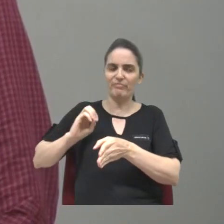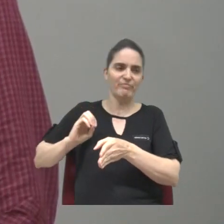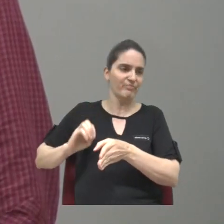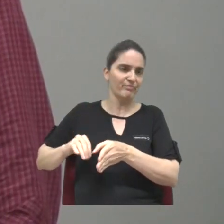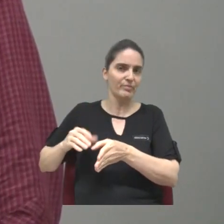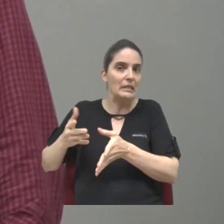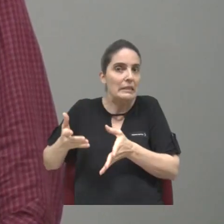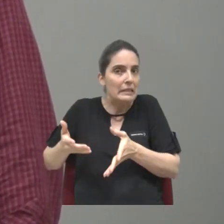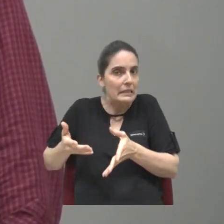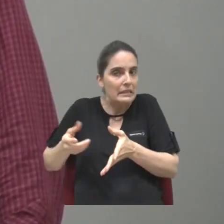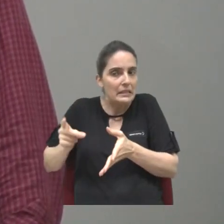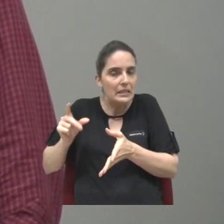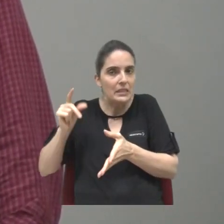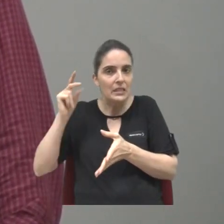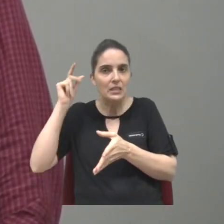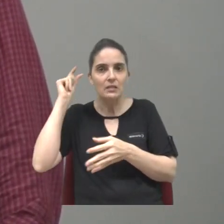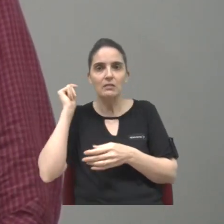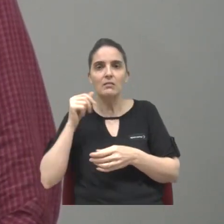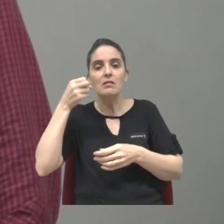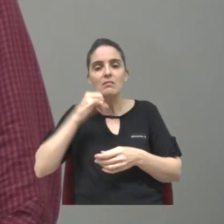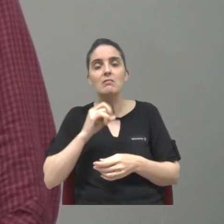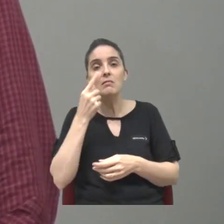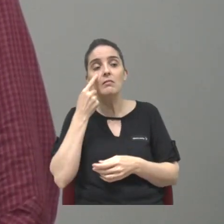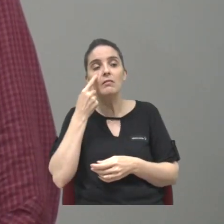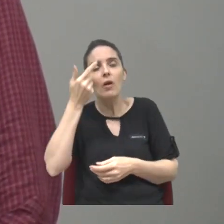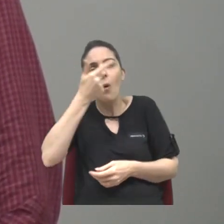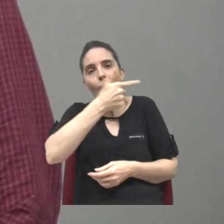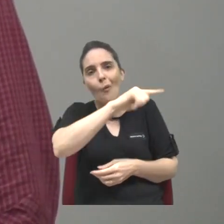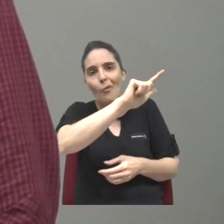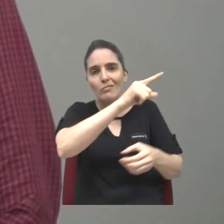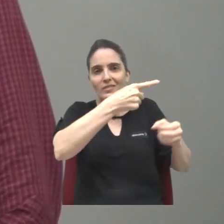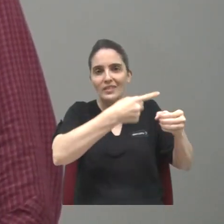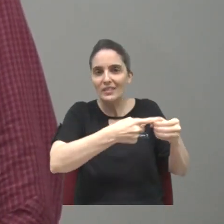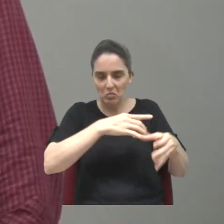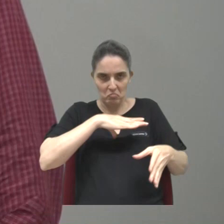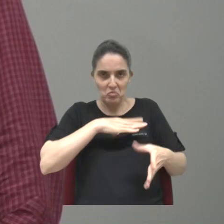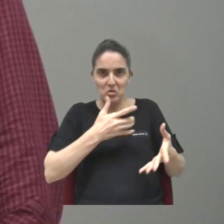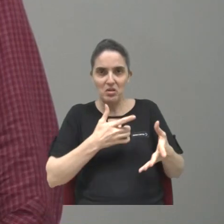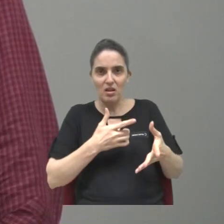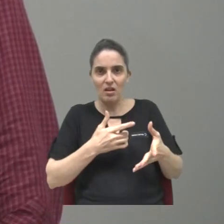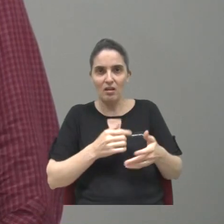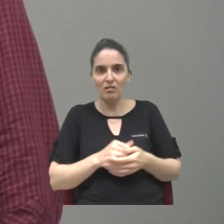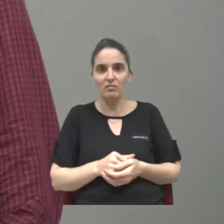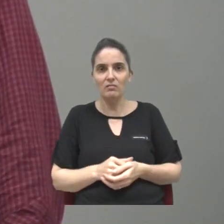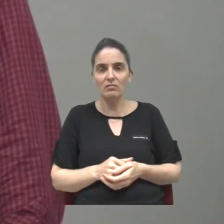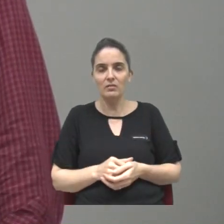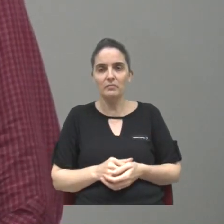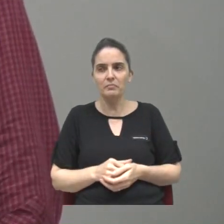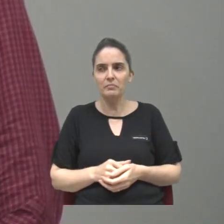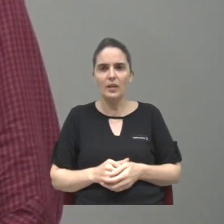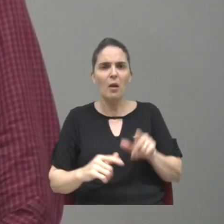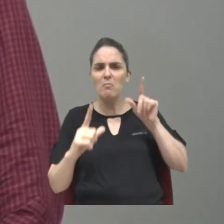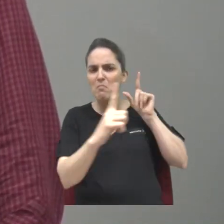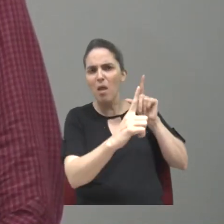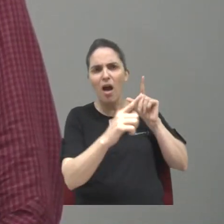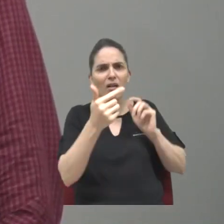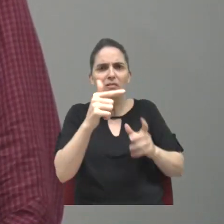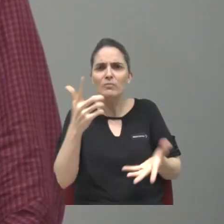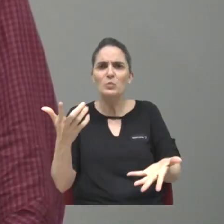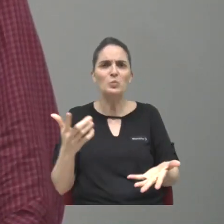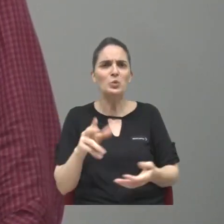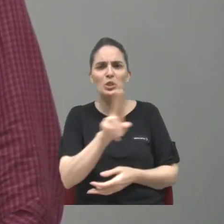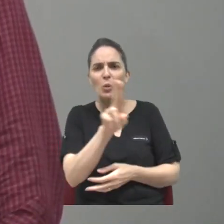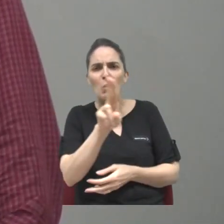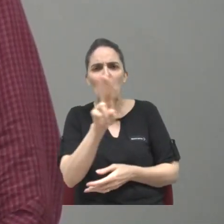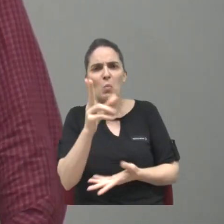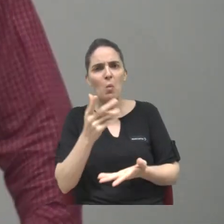você pega a entrada de outras cidades, nem placa tinha, acho que há 10 anos atrás, faltava acho que até placa direito